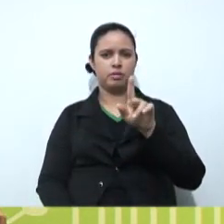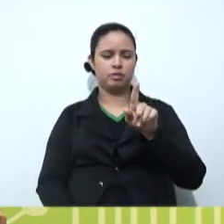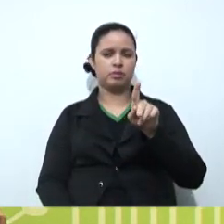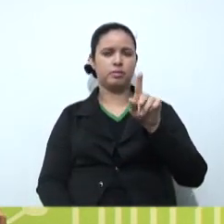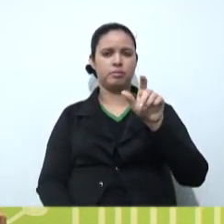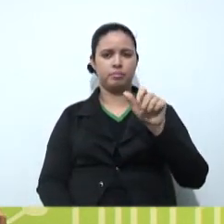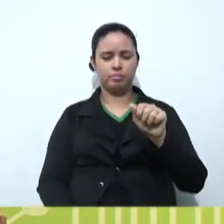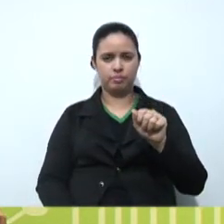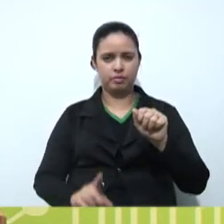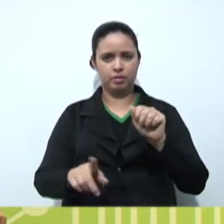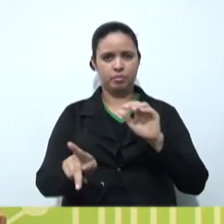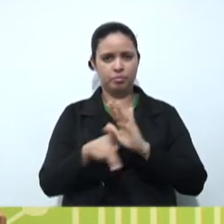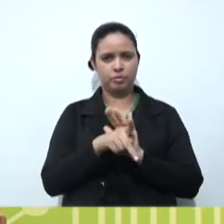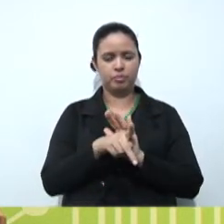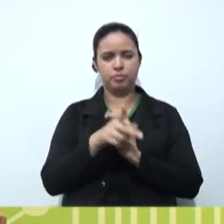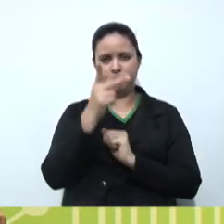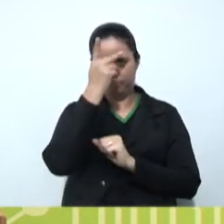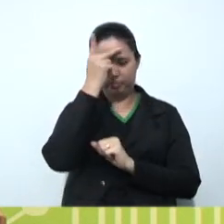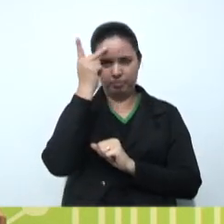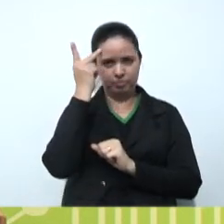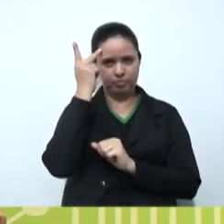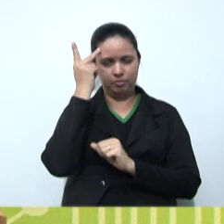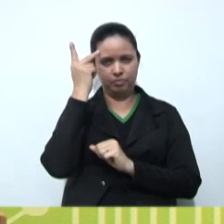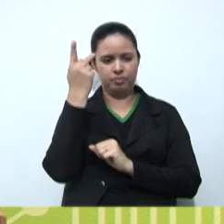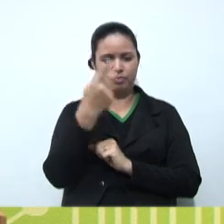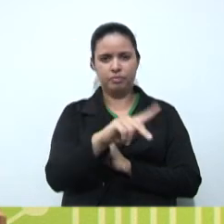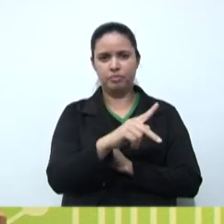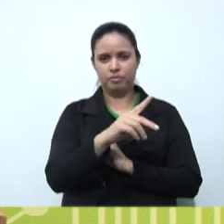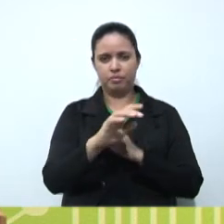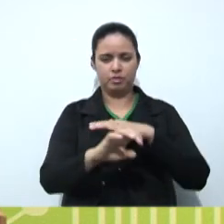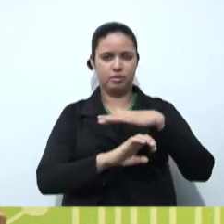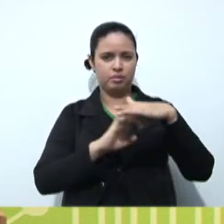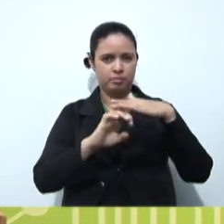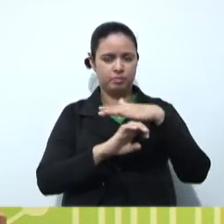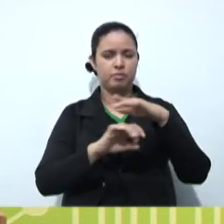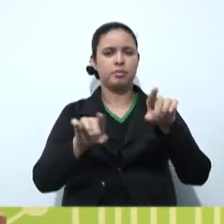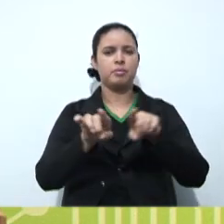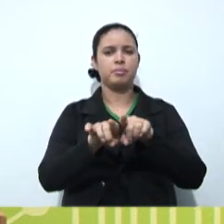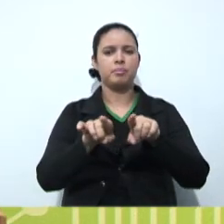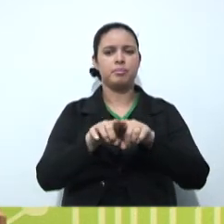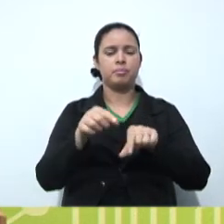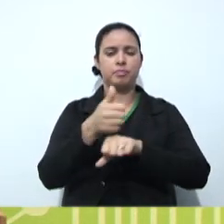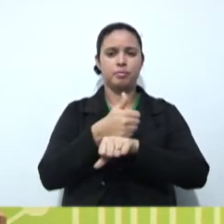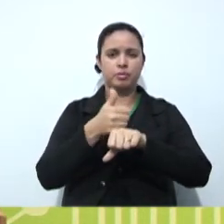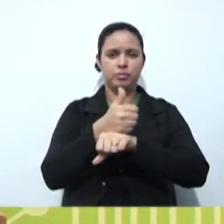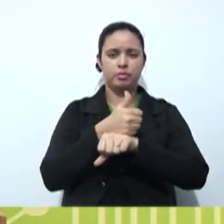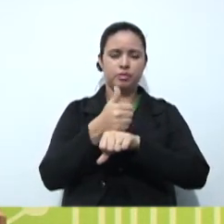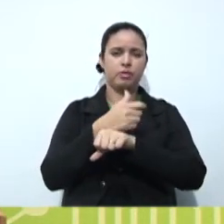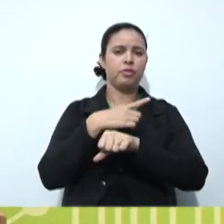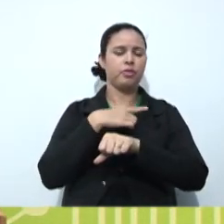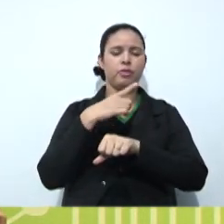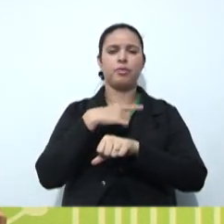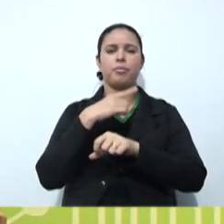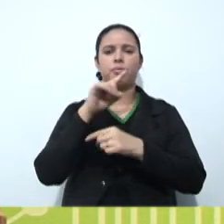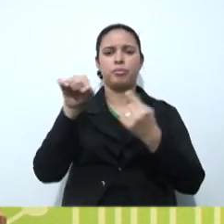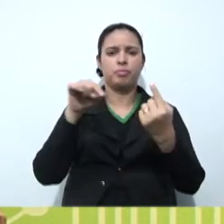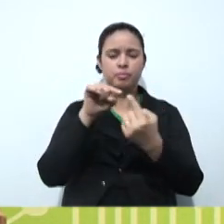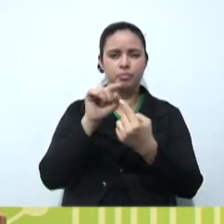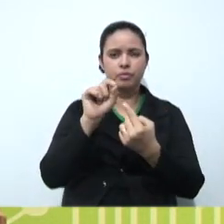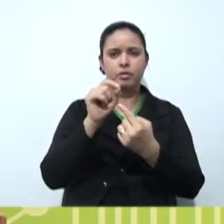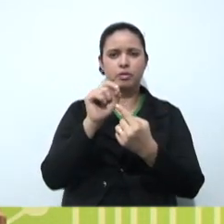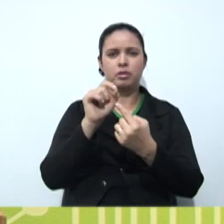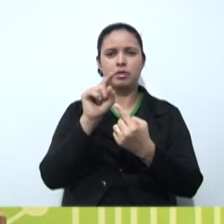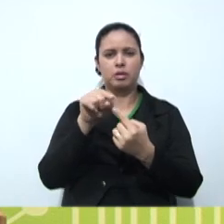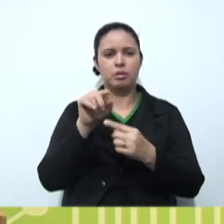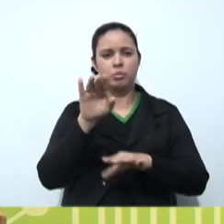por profissionais da empresa, da organização, e esses profissionais, eles têm a função de zelar